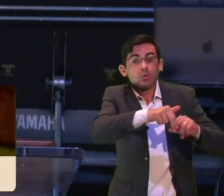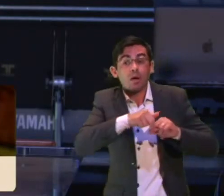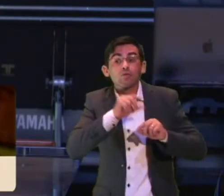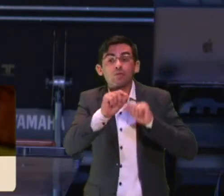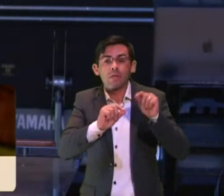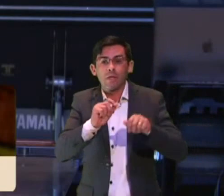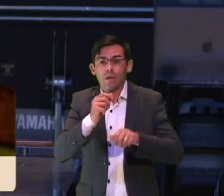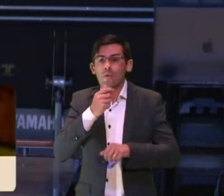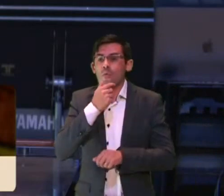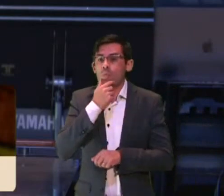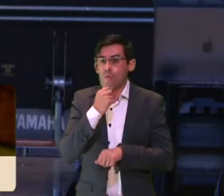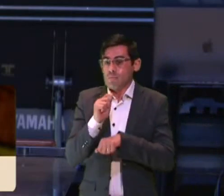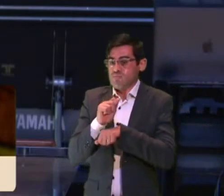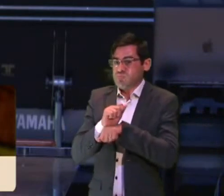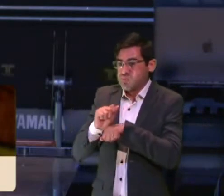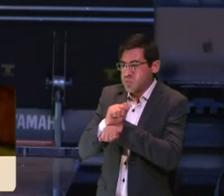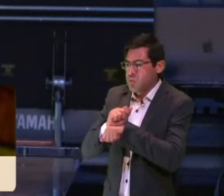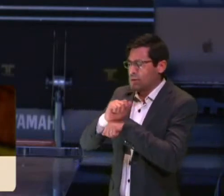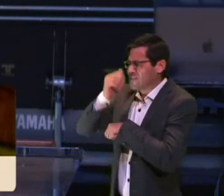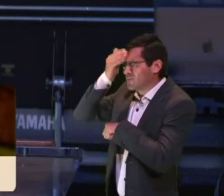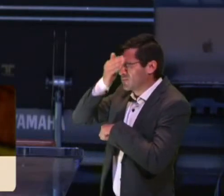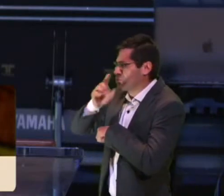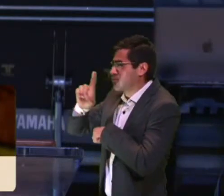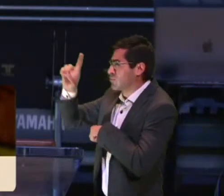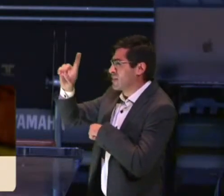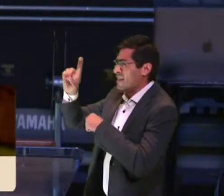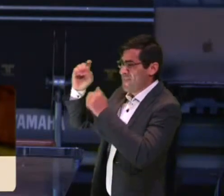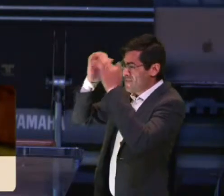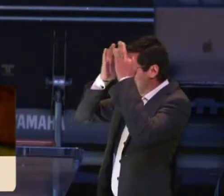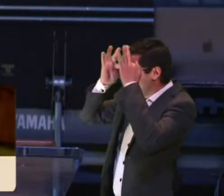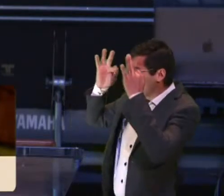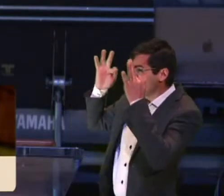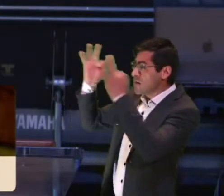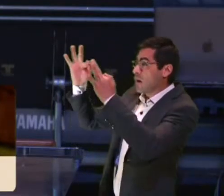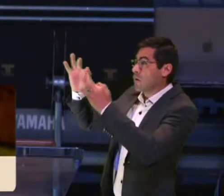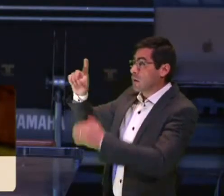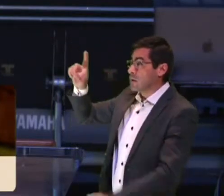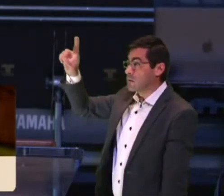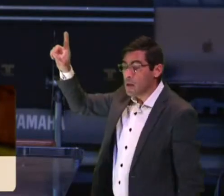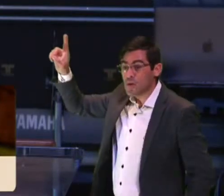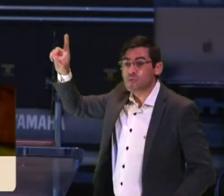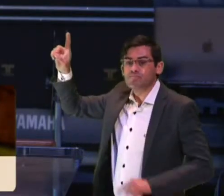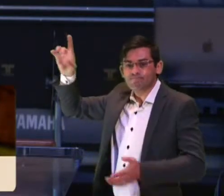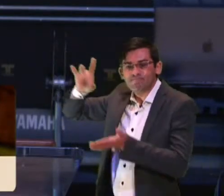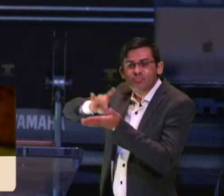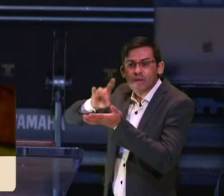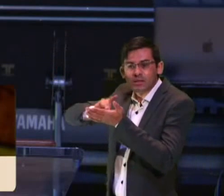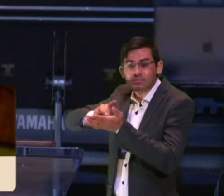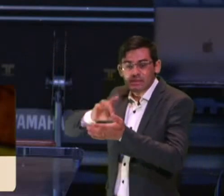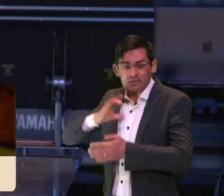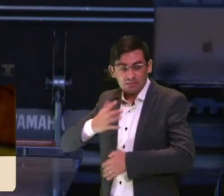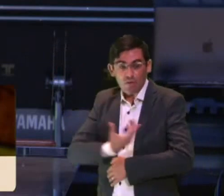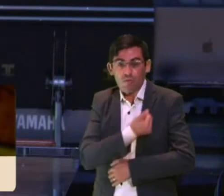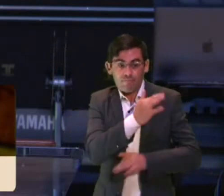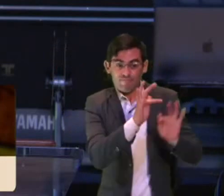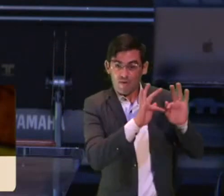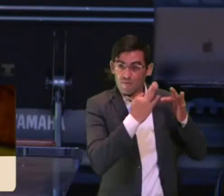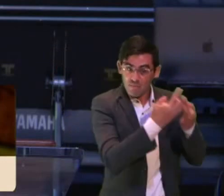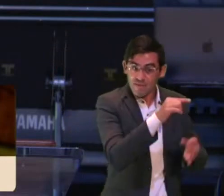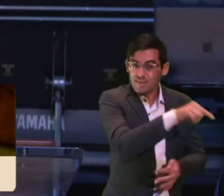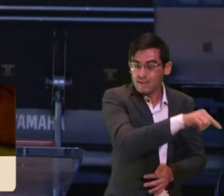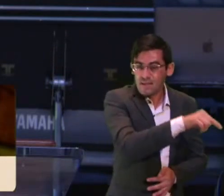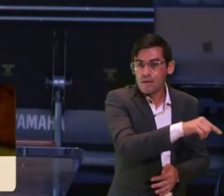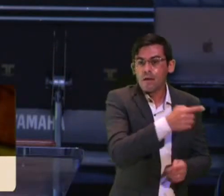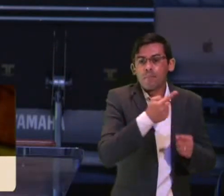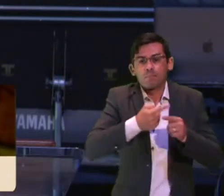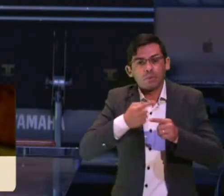homem fiel, que se coloca na presença do Senhor, Deus manda buscar Ló e sua família. A oração do justo